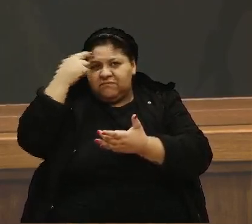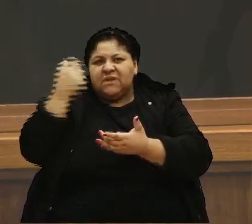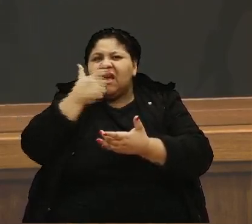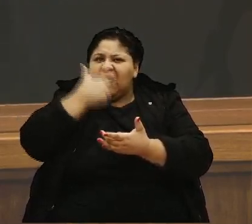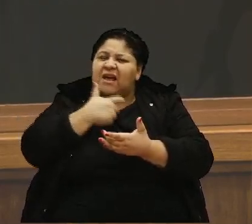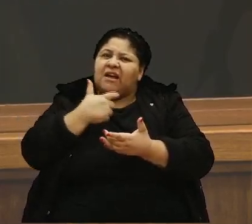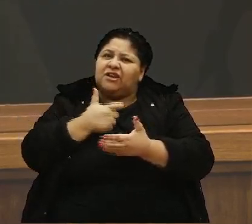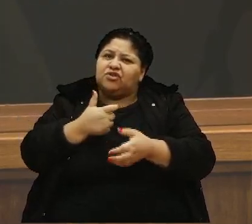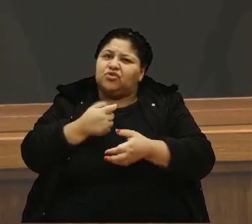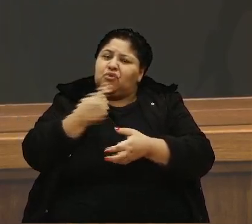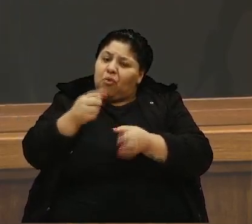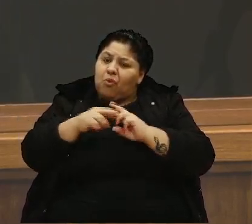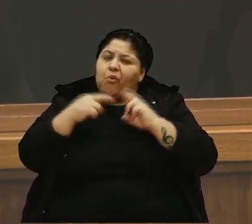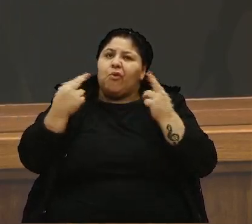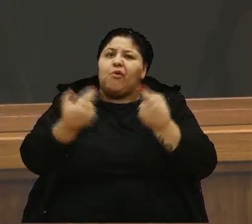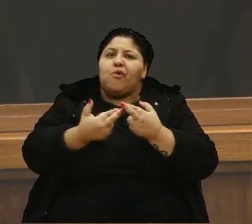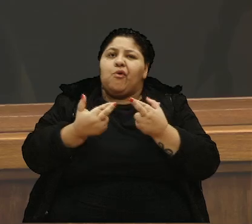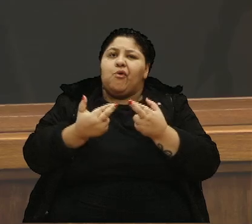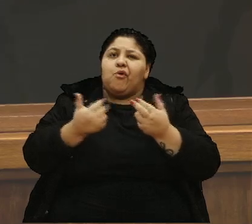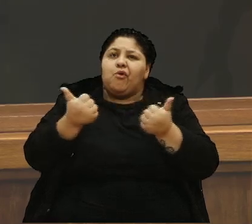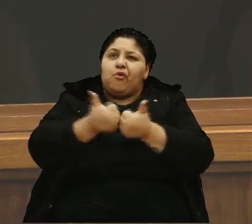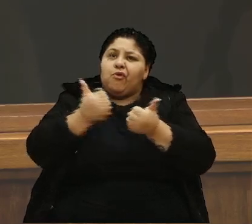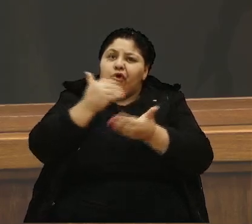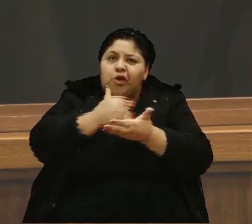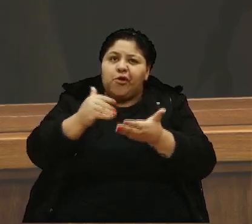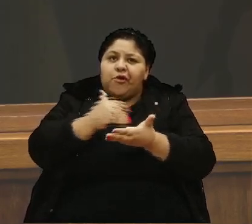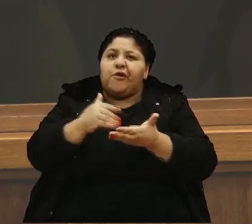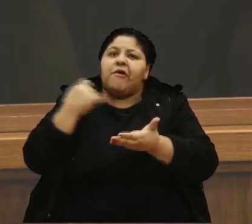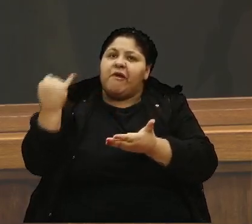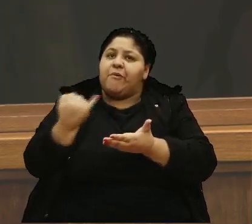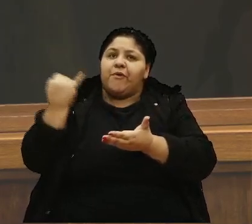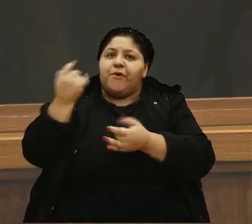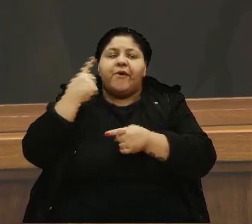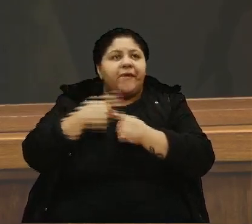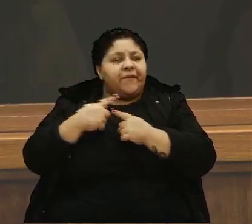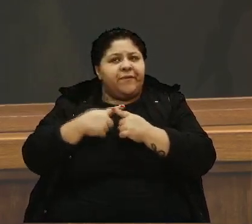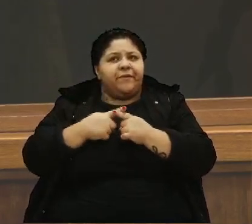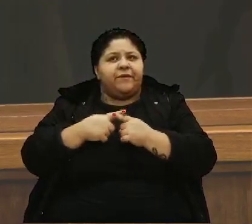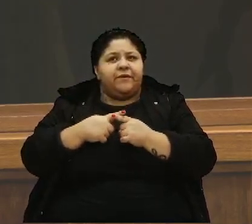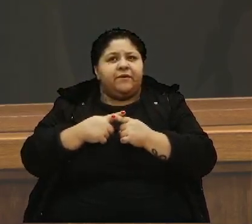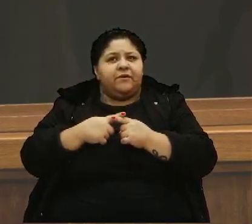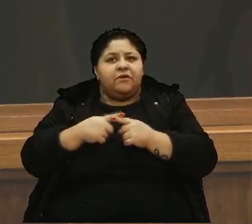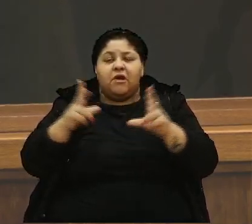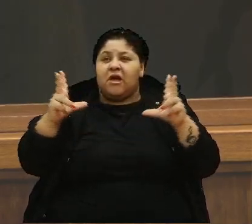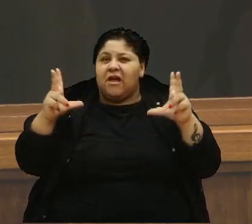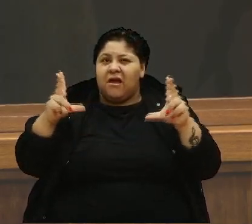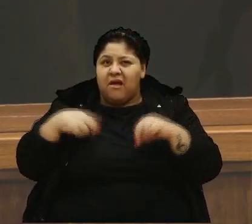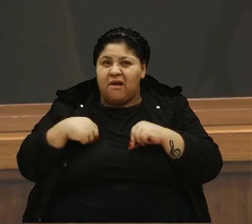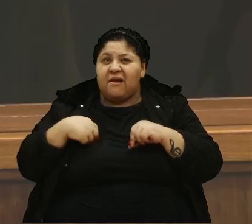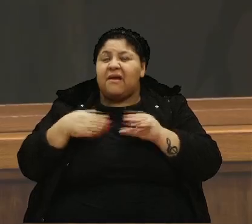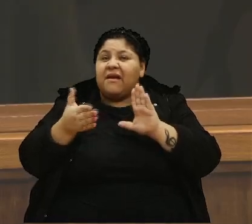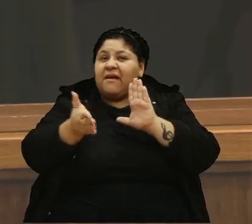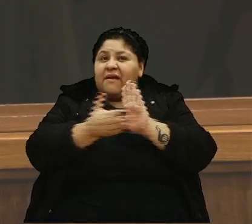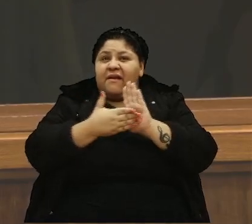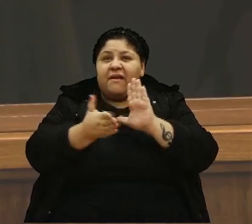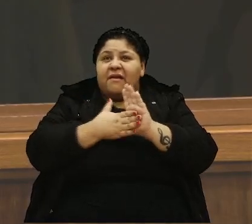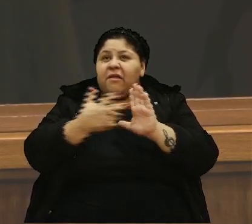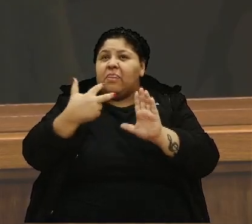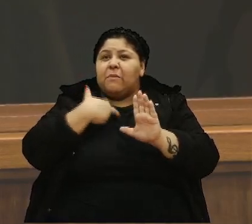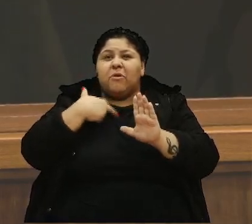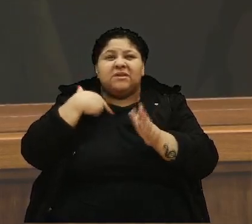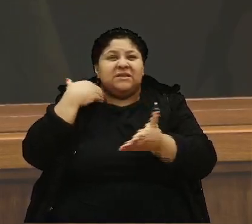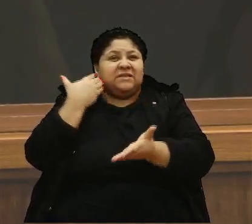uma reunião com o secretariado, enfim, é importante, porque o mérito dessa proposta não pode ser